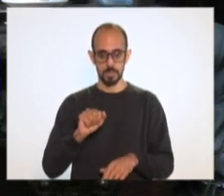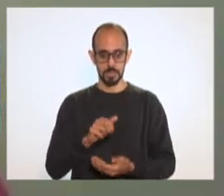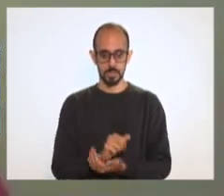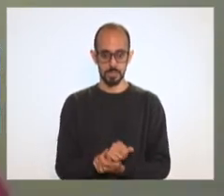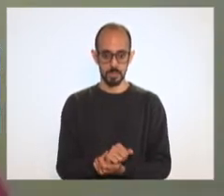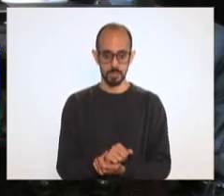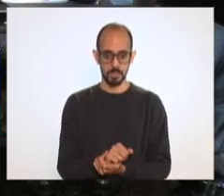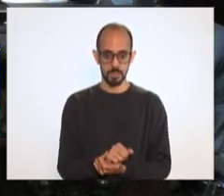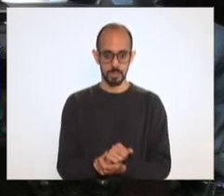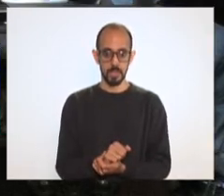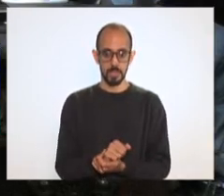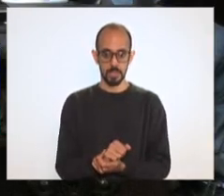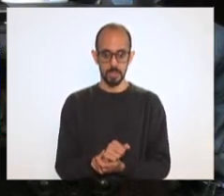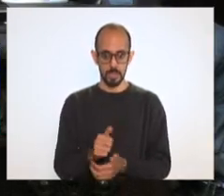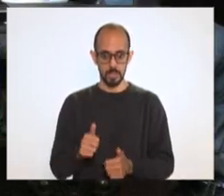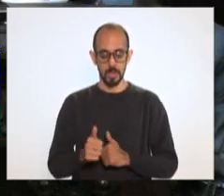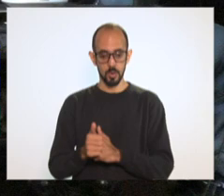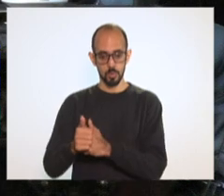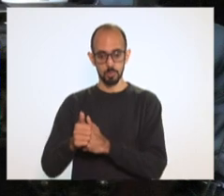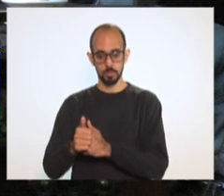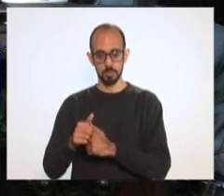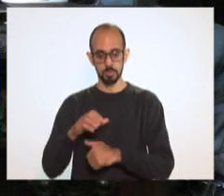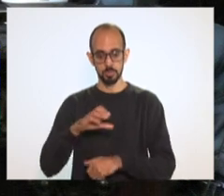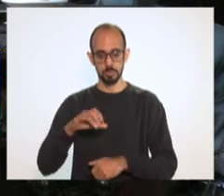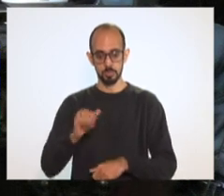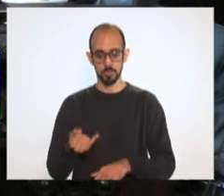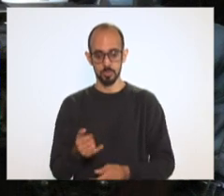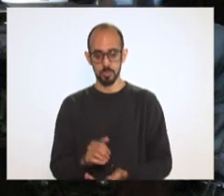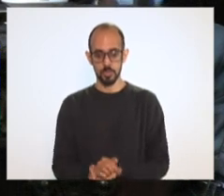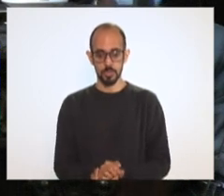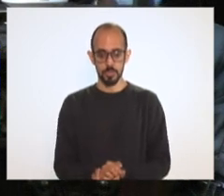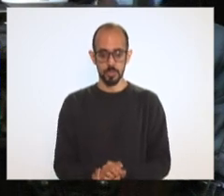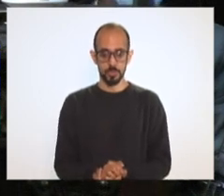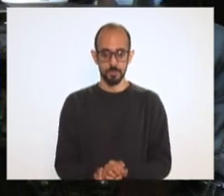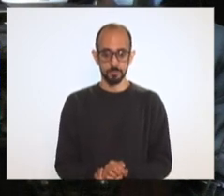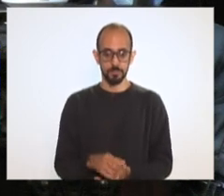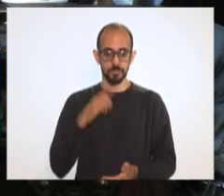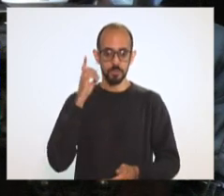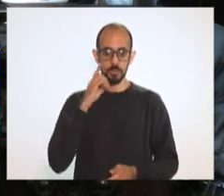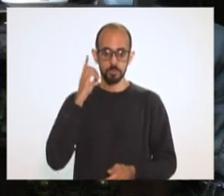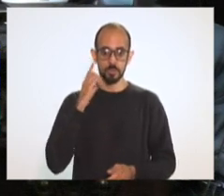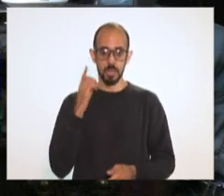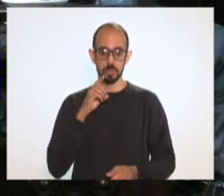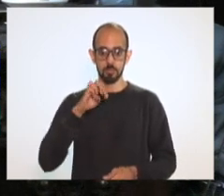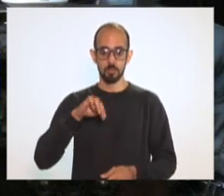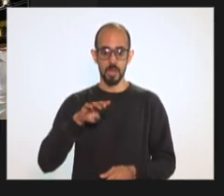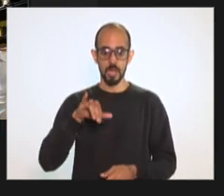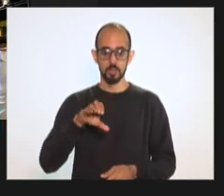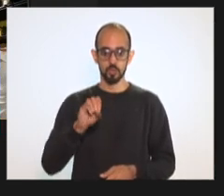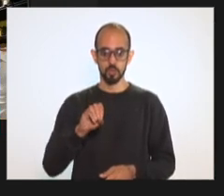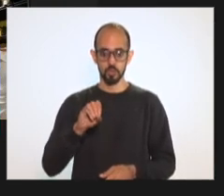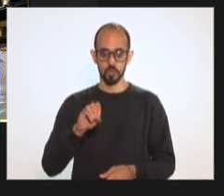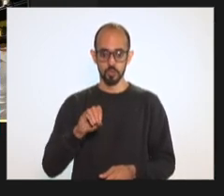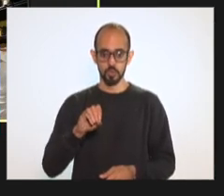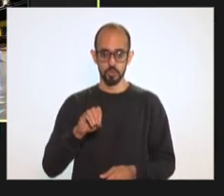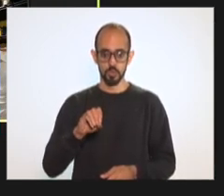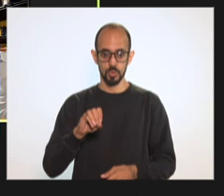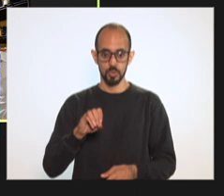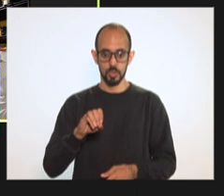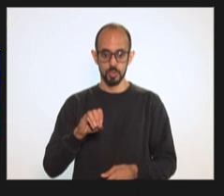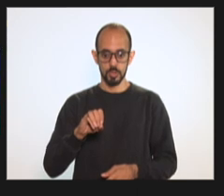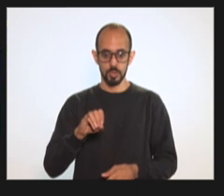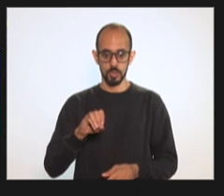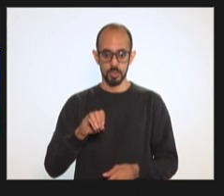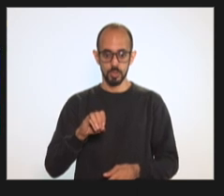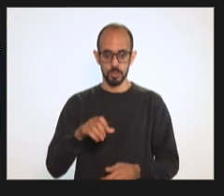advogado. Pela Comissão de Orçamento, deputado Márcio Canella. Por favor, senhor